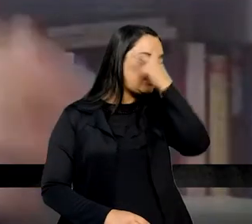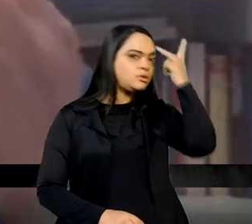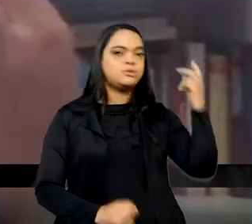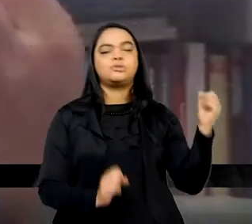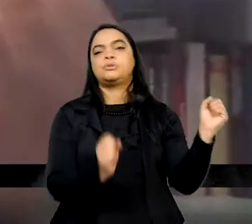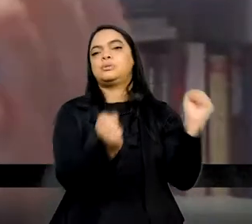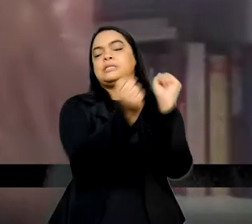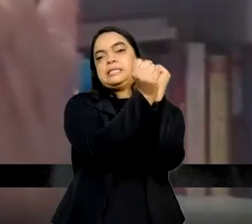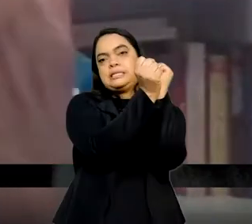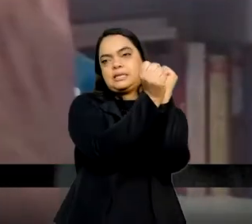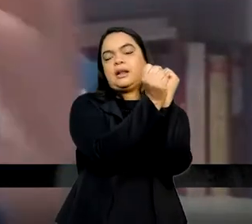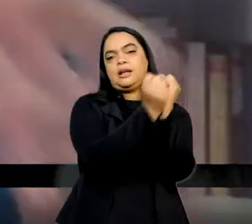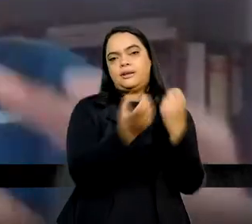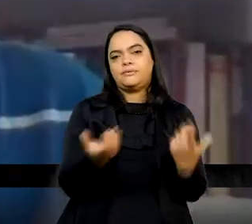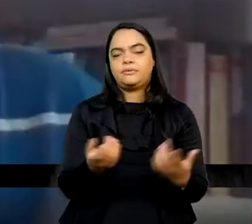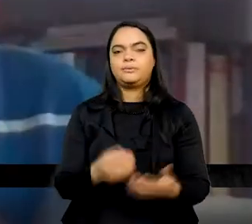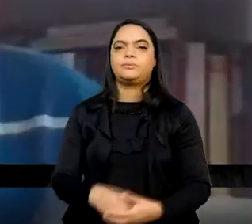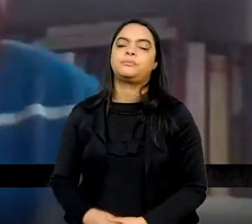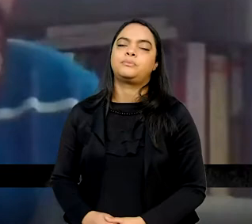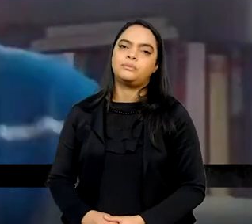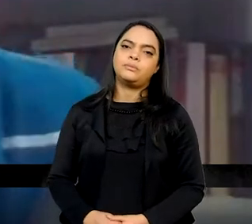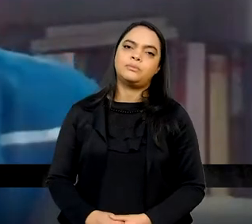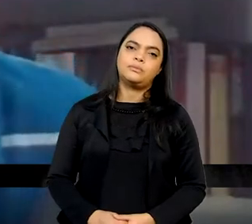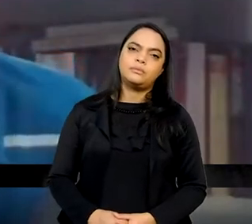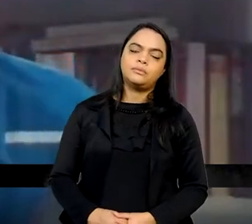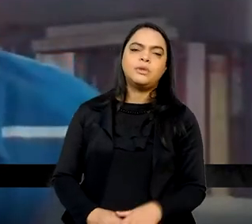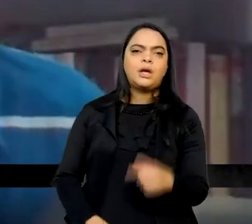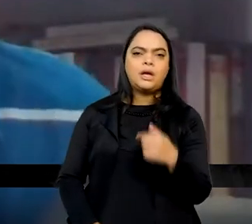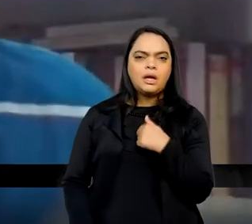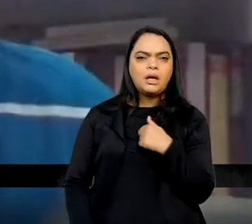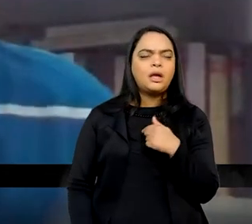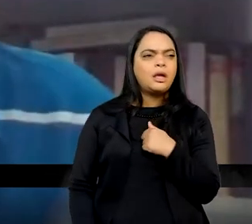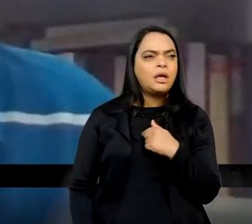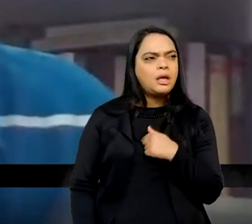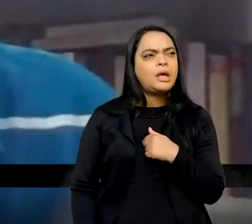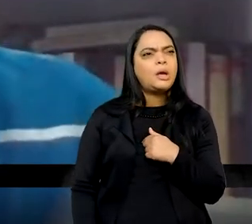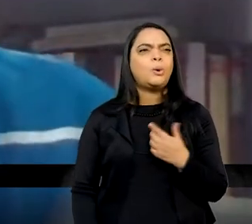Escravizados. Eu ainda amo, foi um documento